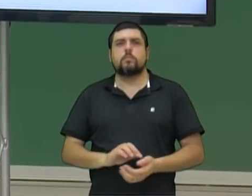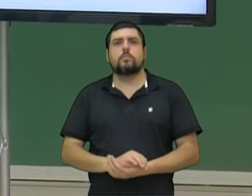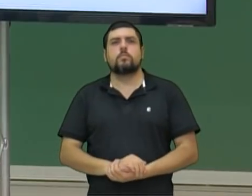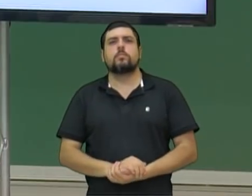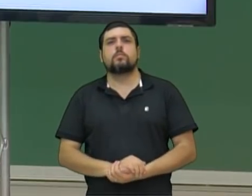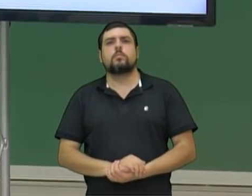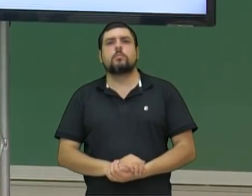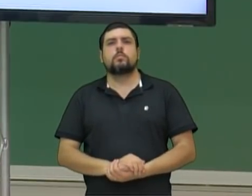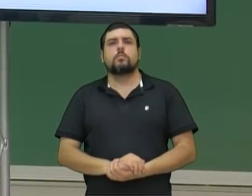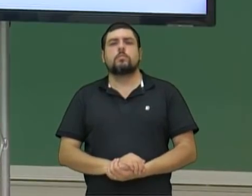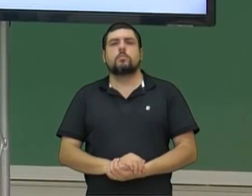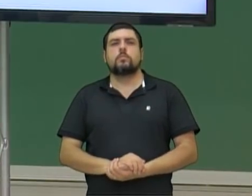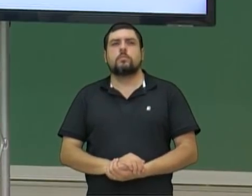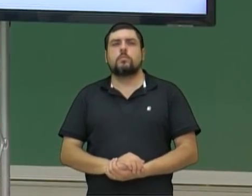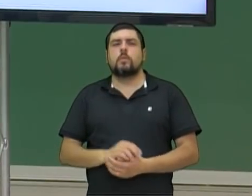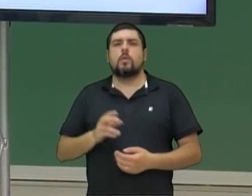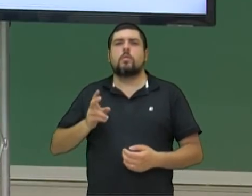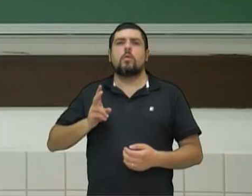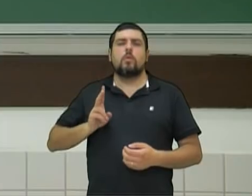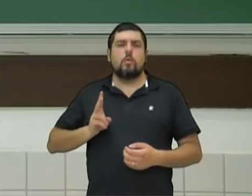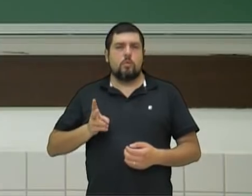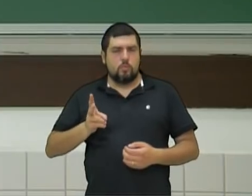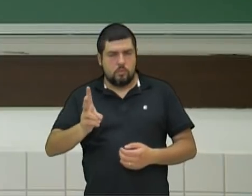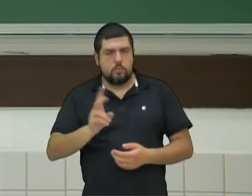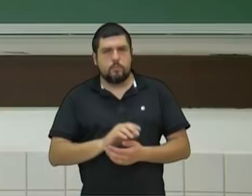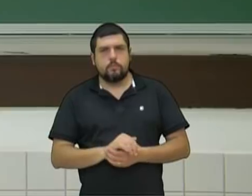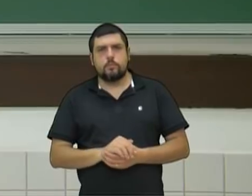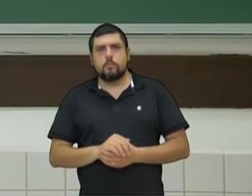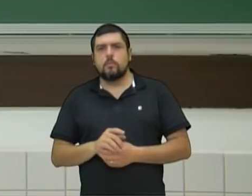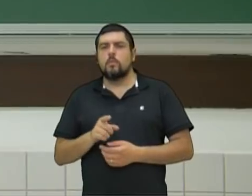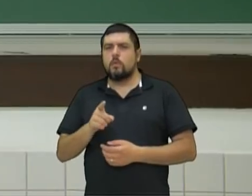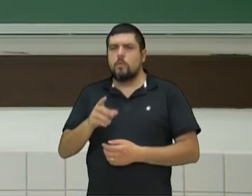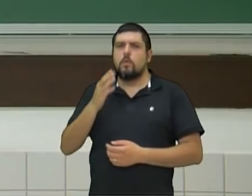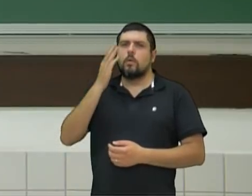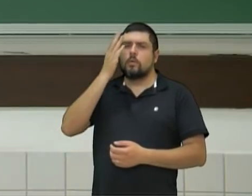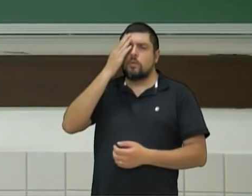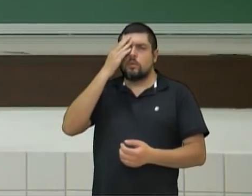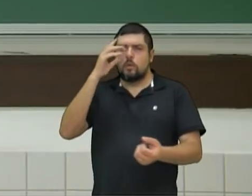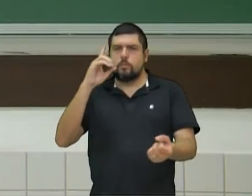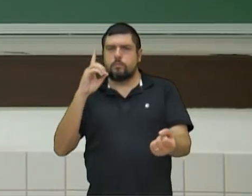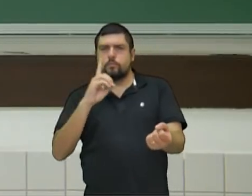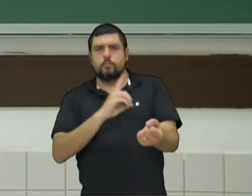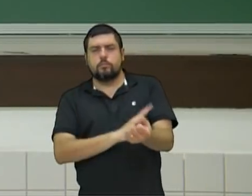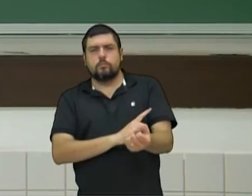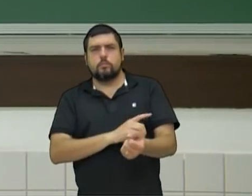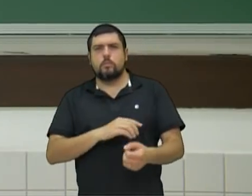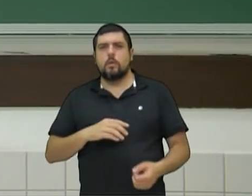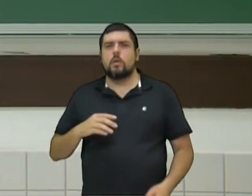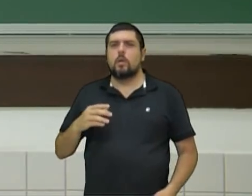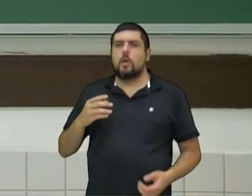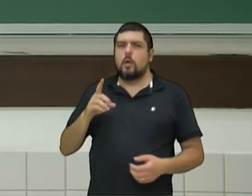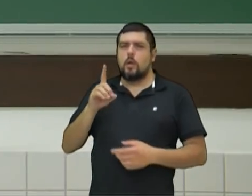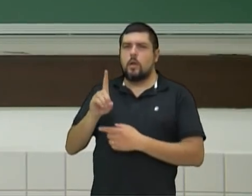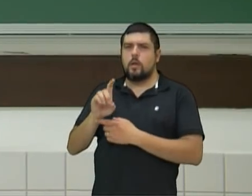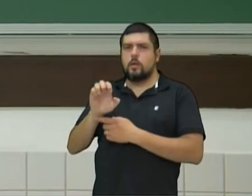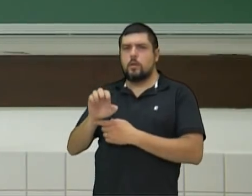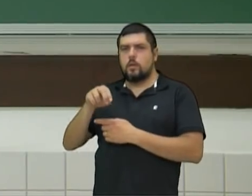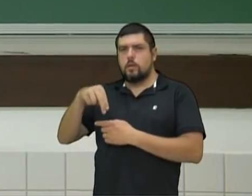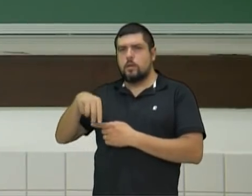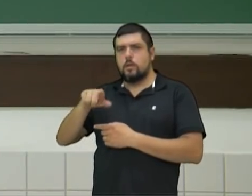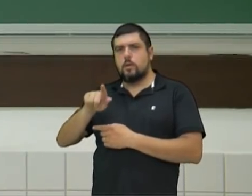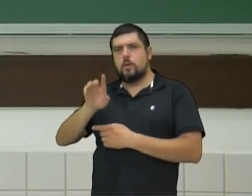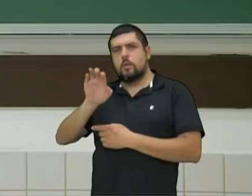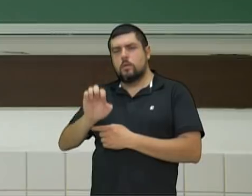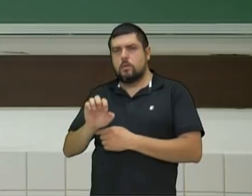tá? Continuando aqui com a professora, vocês já ouviram falar aí da dengue, né? A dengue ela é um caso que está sendo muito levantado nos últimos